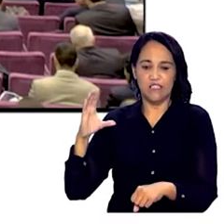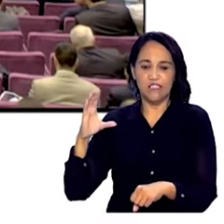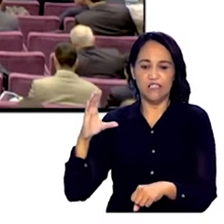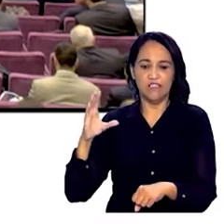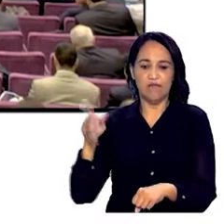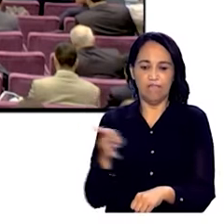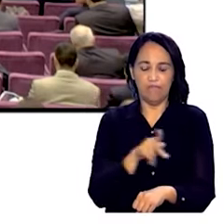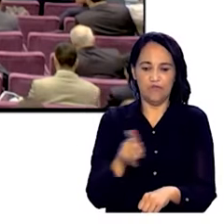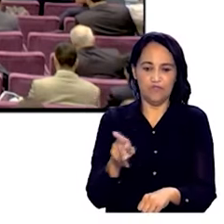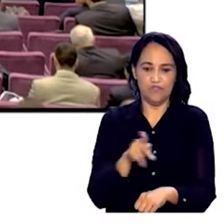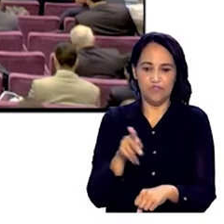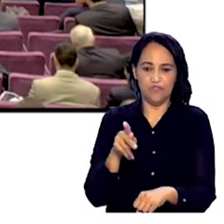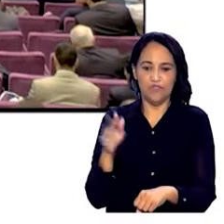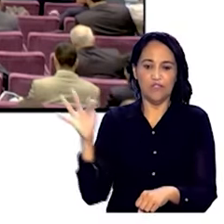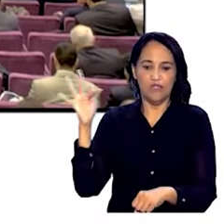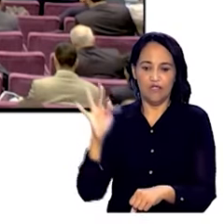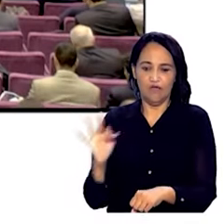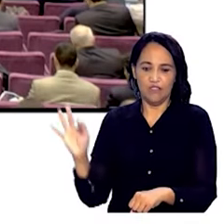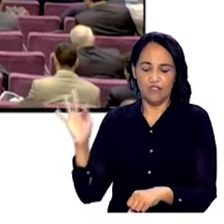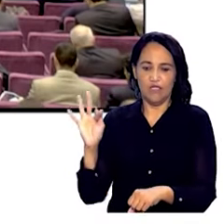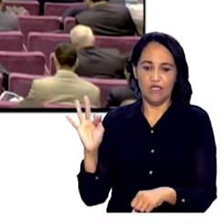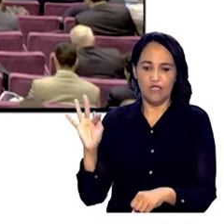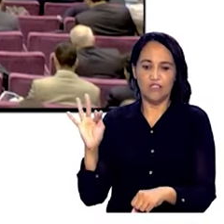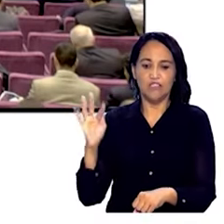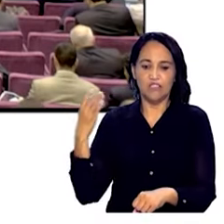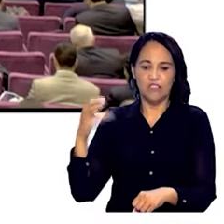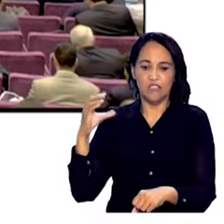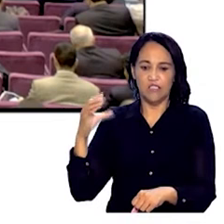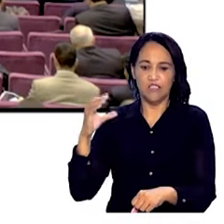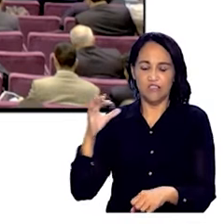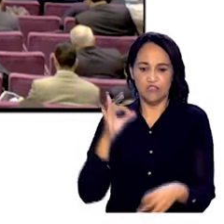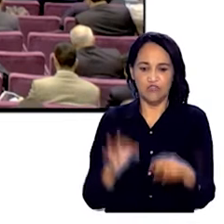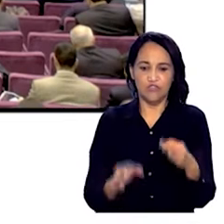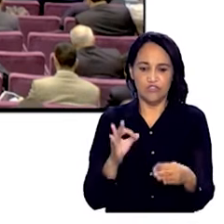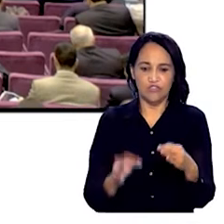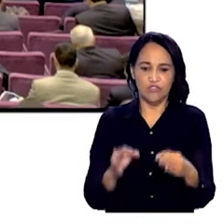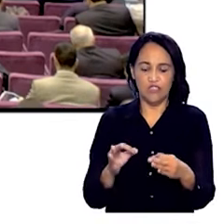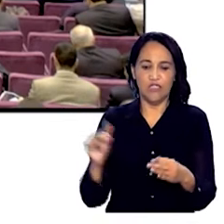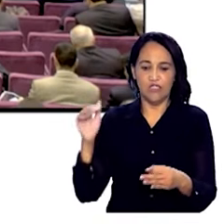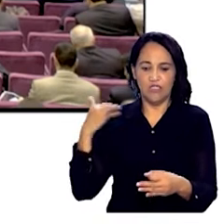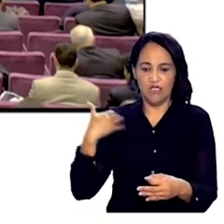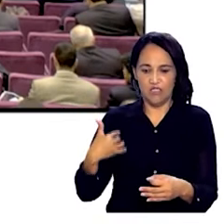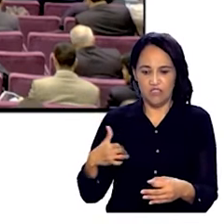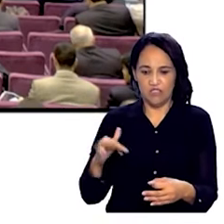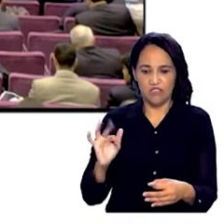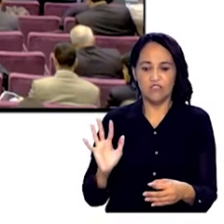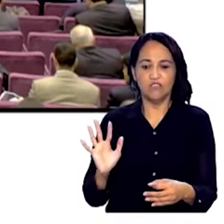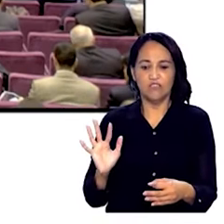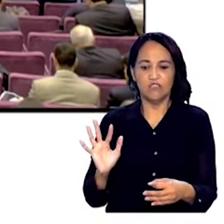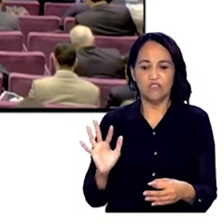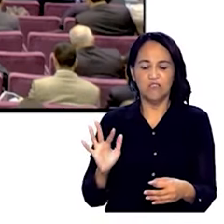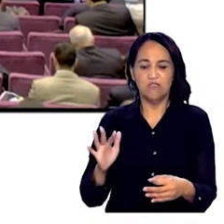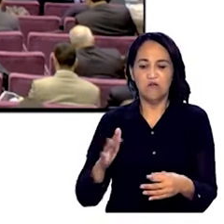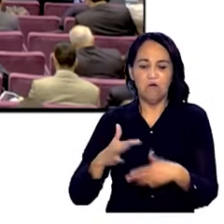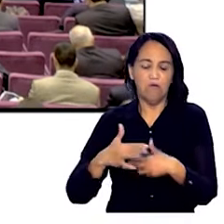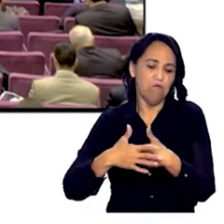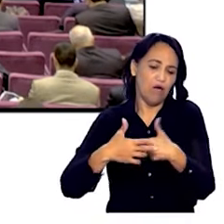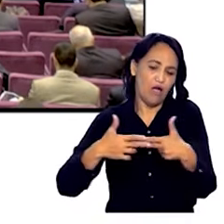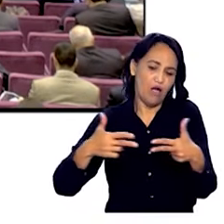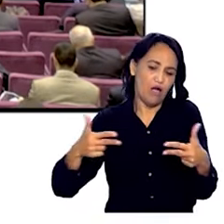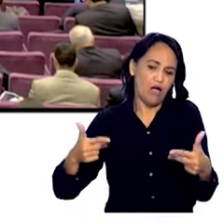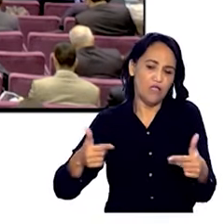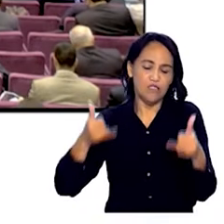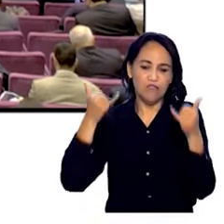facultade de ciênci jurídicas e sociales de Universidade de Plata Argentina com várias publicações tutela